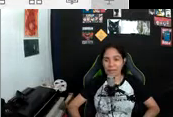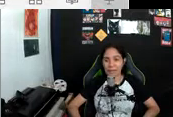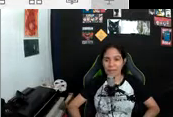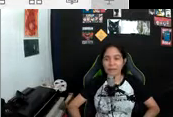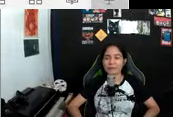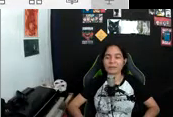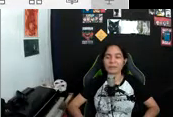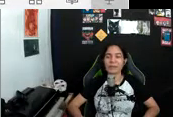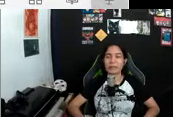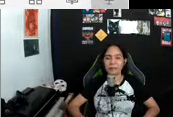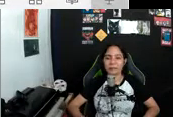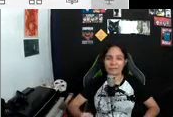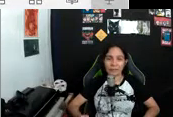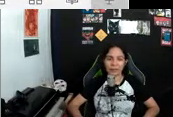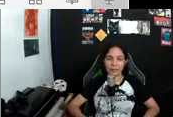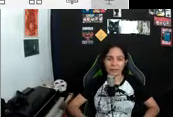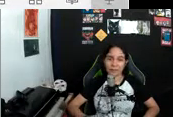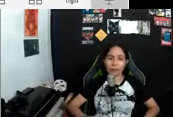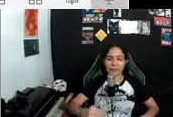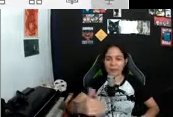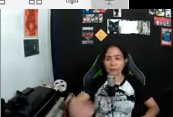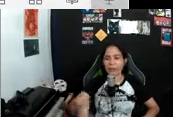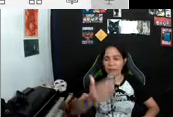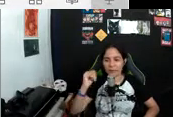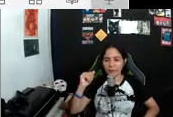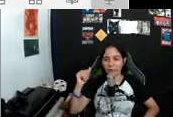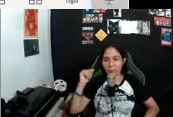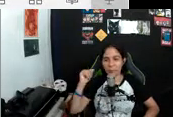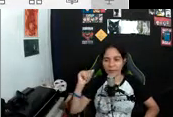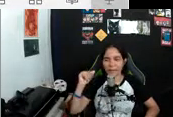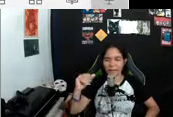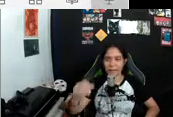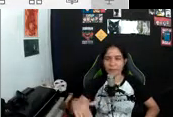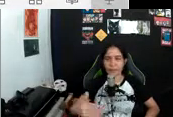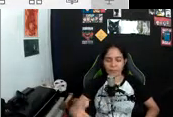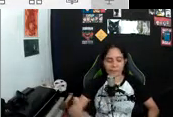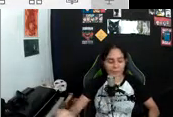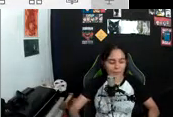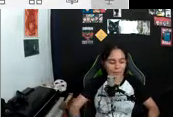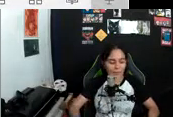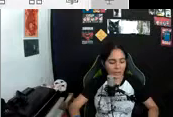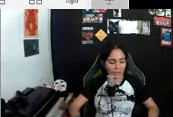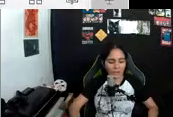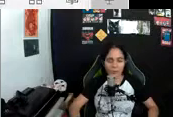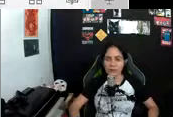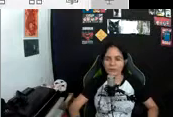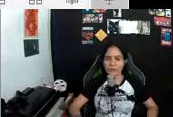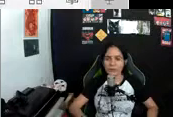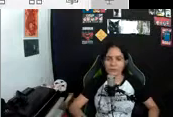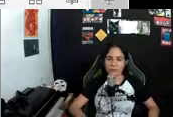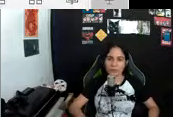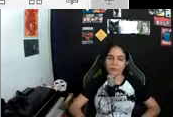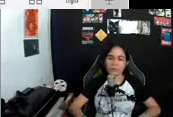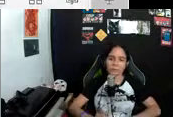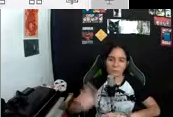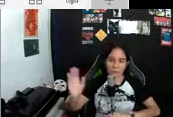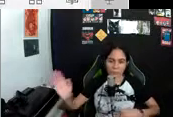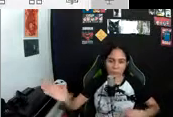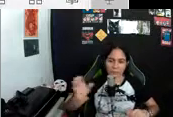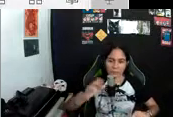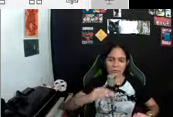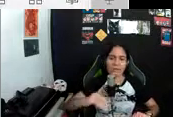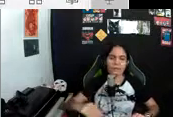as parteiras, né, elas podem atuar, quem se formou naquela época, né, mas tirando isso,